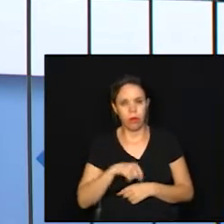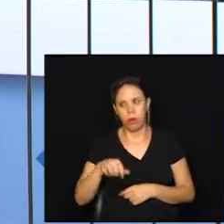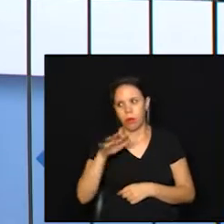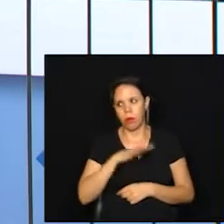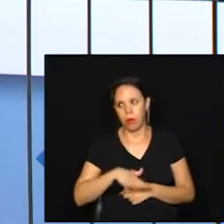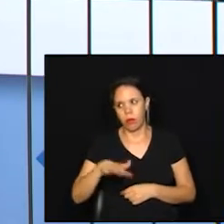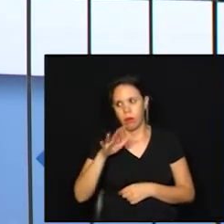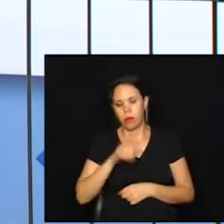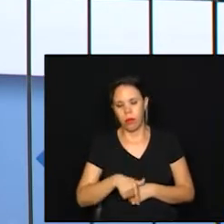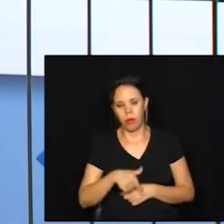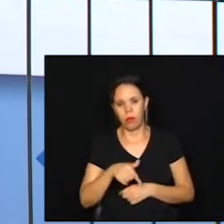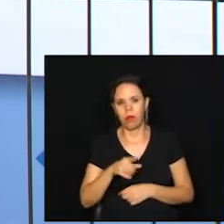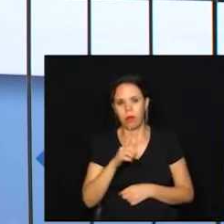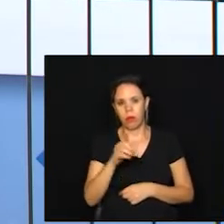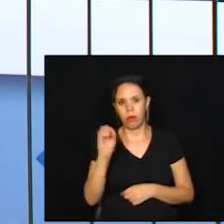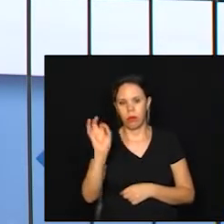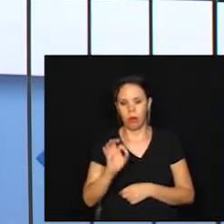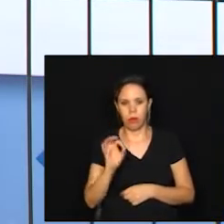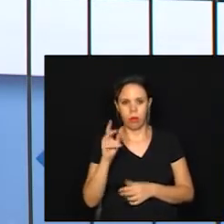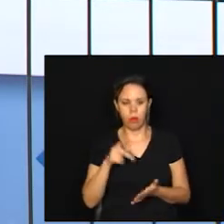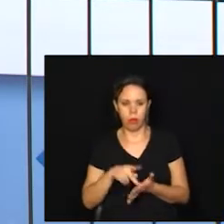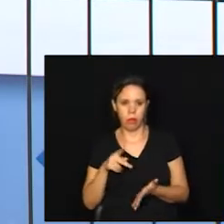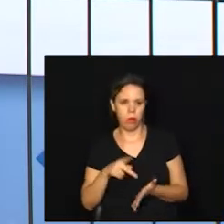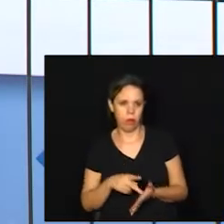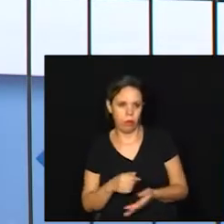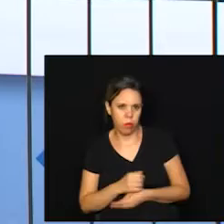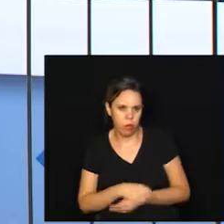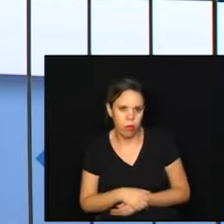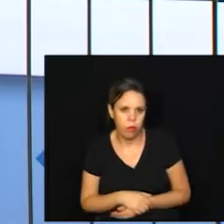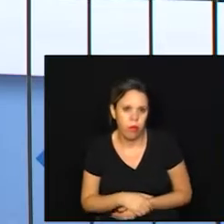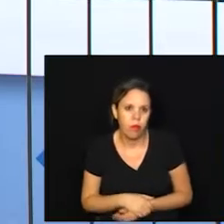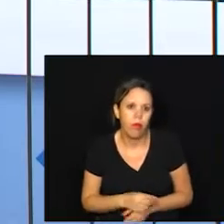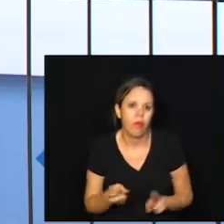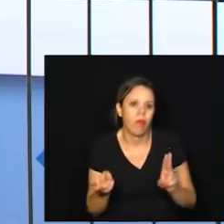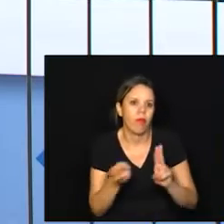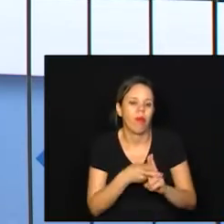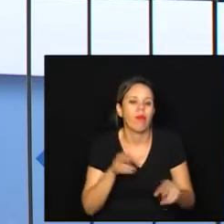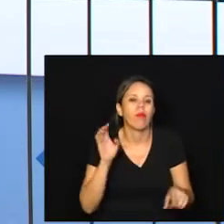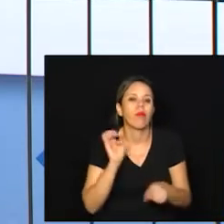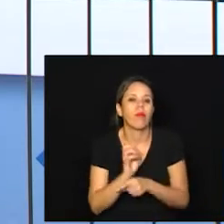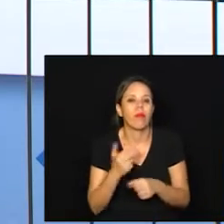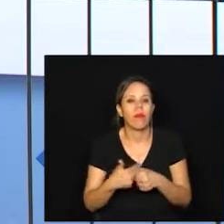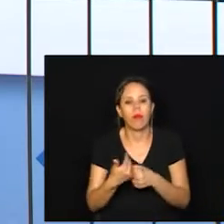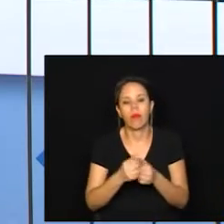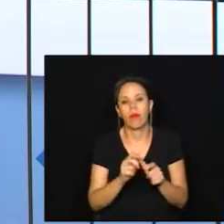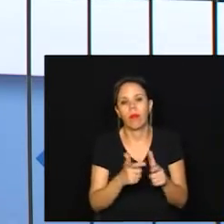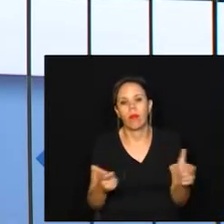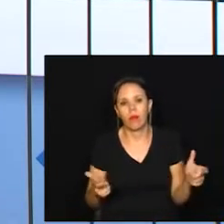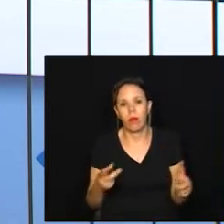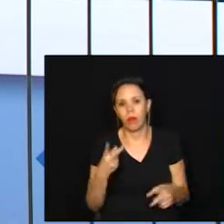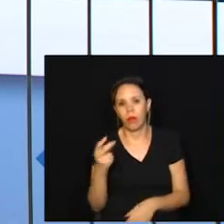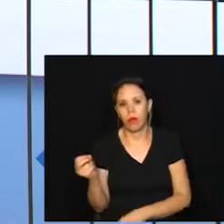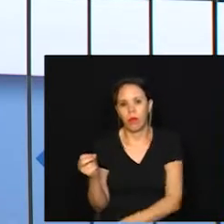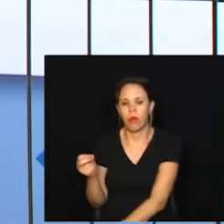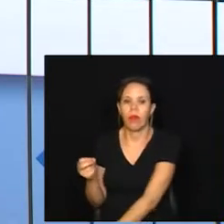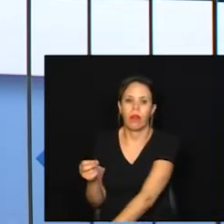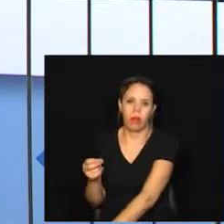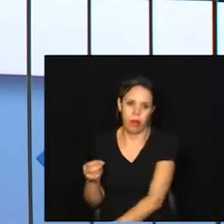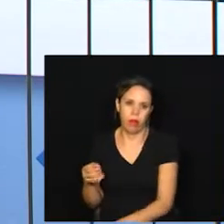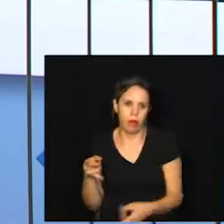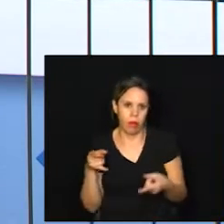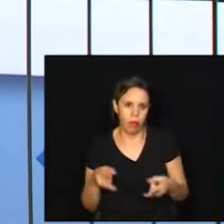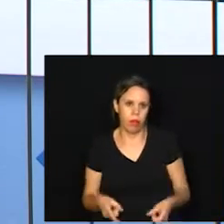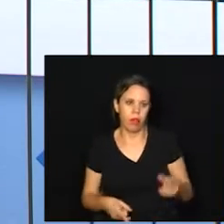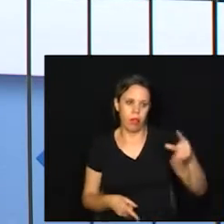geral, era 100%, na verdade. Então, a gente, no SUS estadual, a Unicamp aumentou aí para 20 leitos, mas